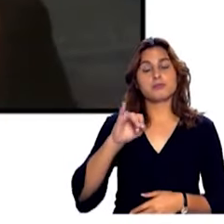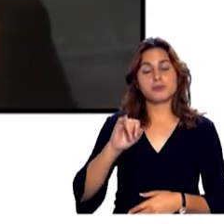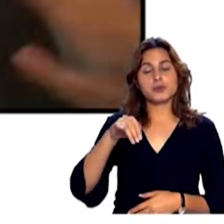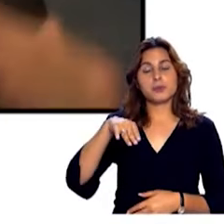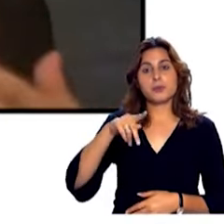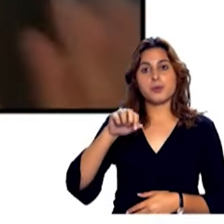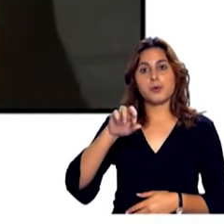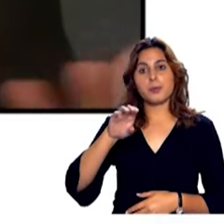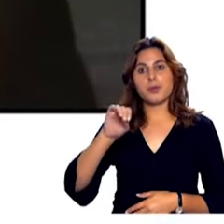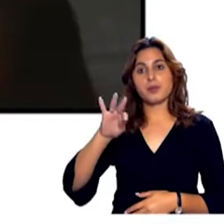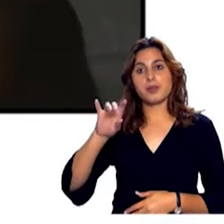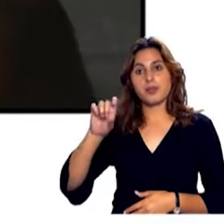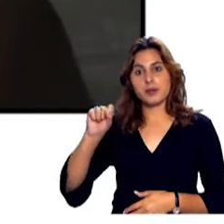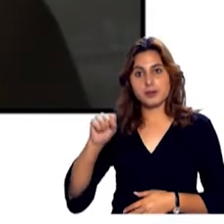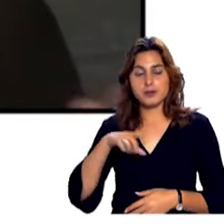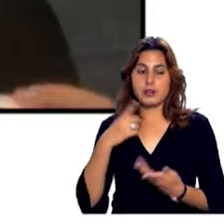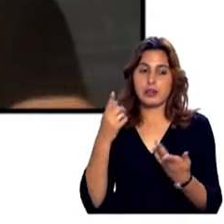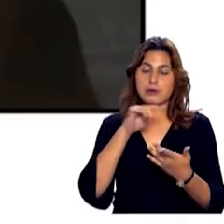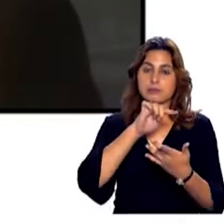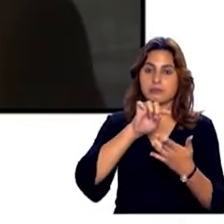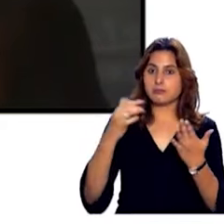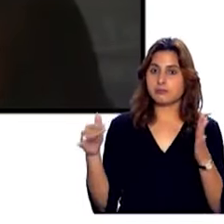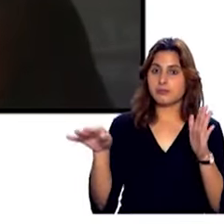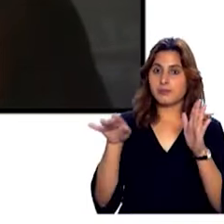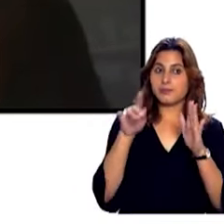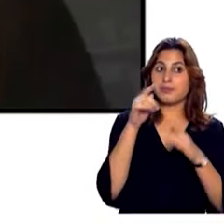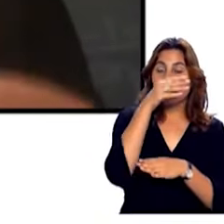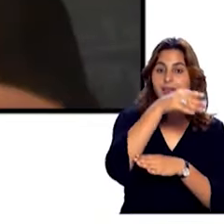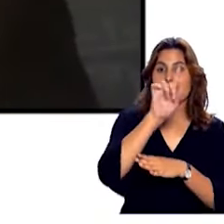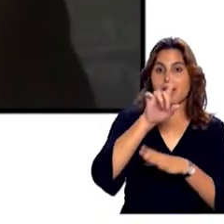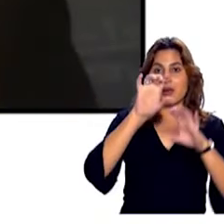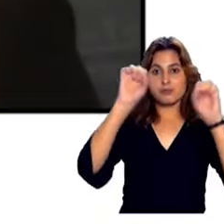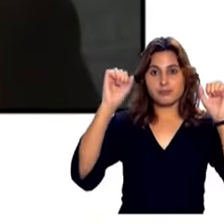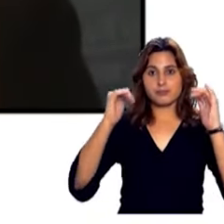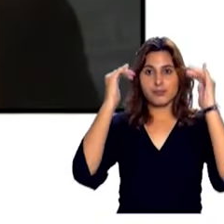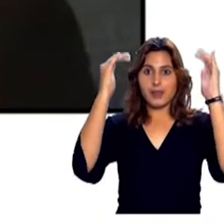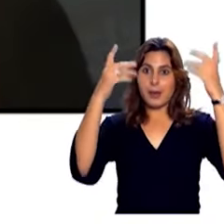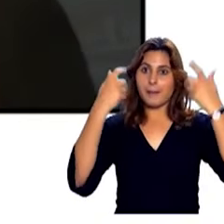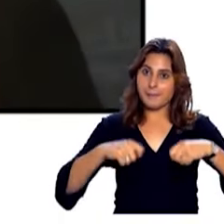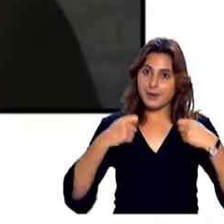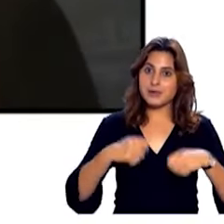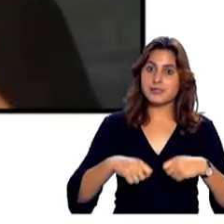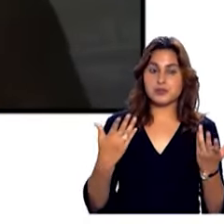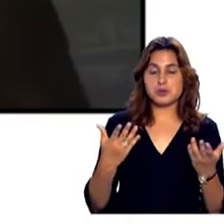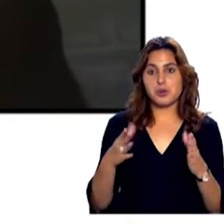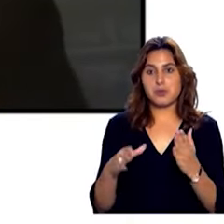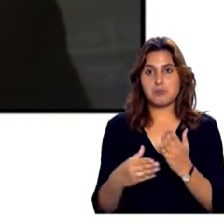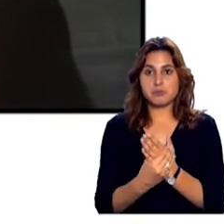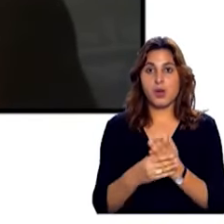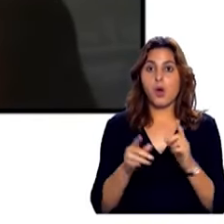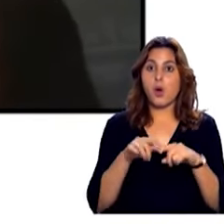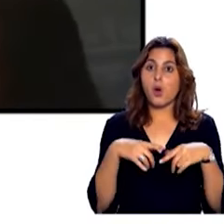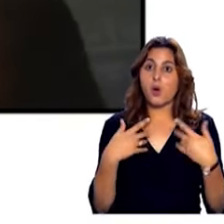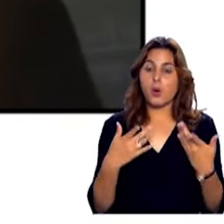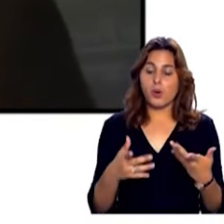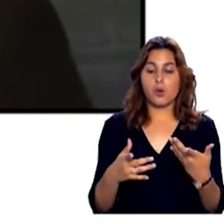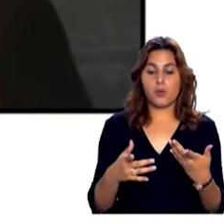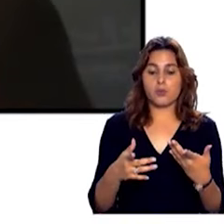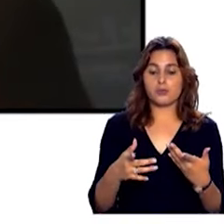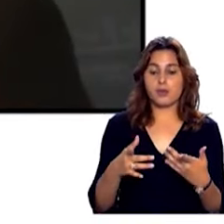levada ao tribunal há de ser necessariamente uma questão ou o próprio mérito ou uma questão umbilicalmente